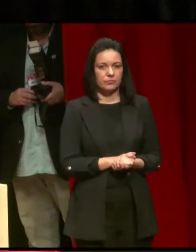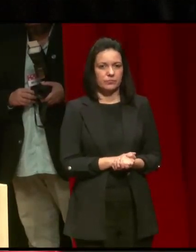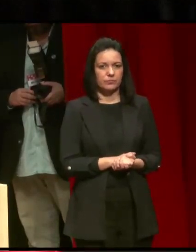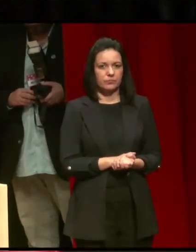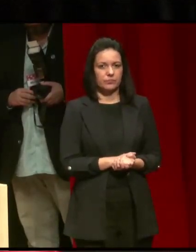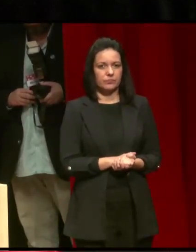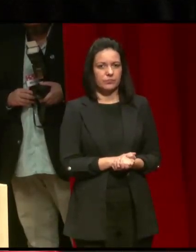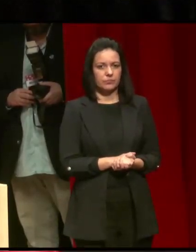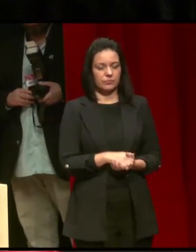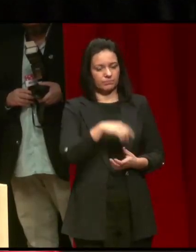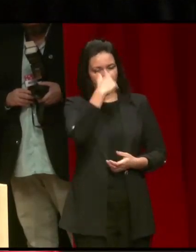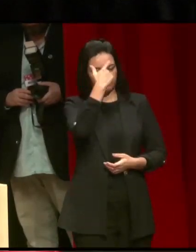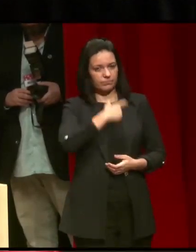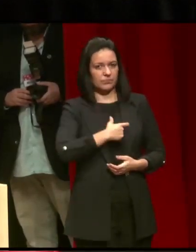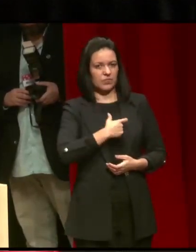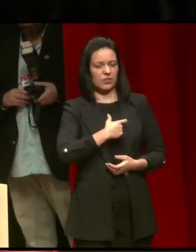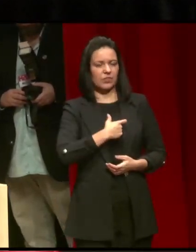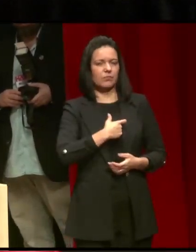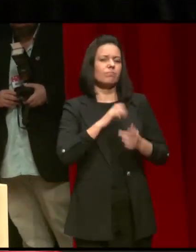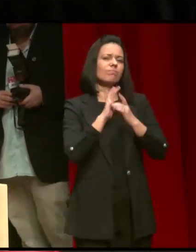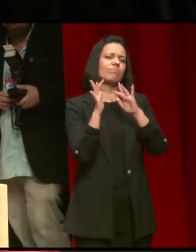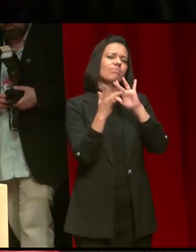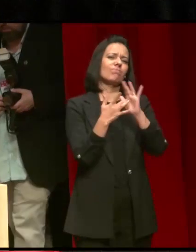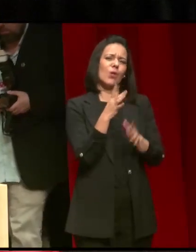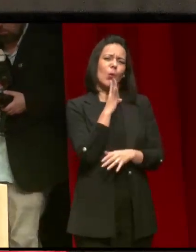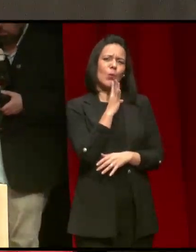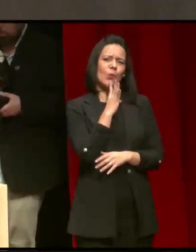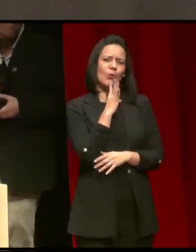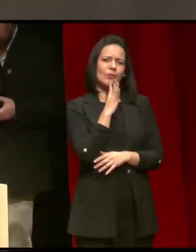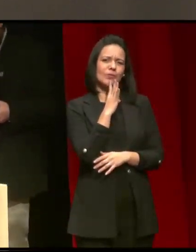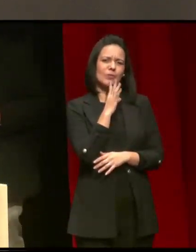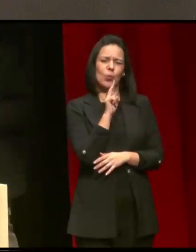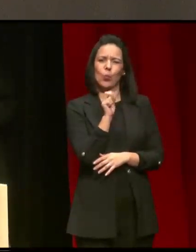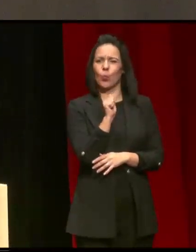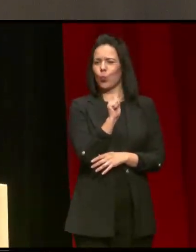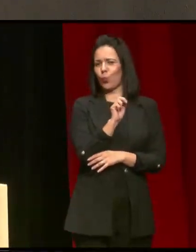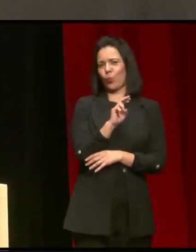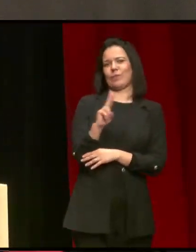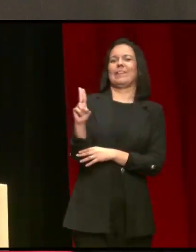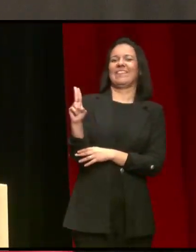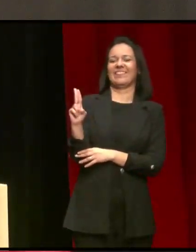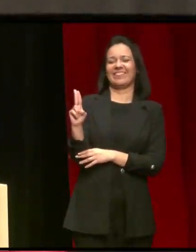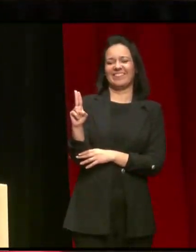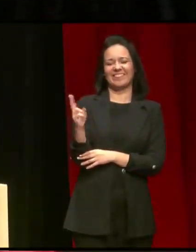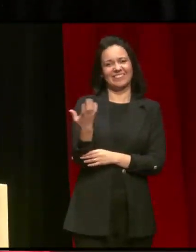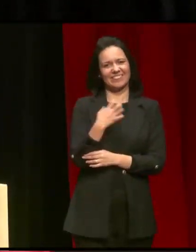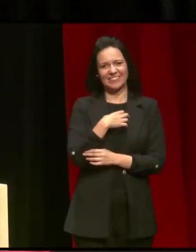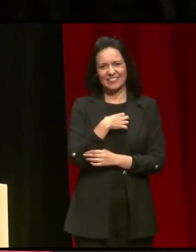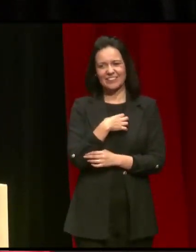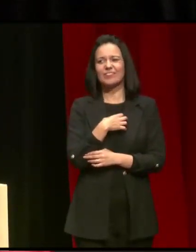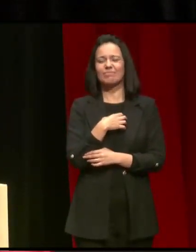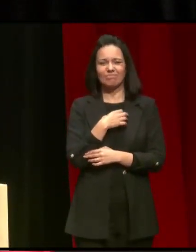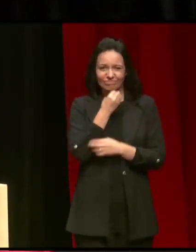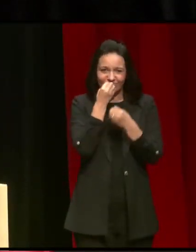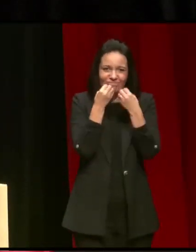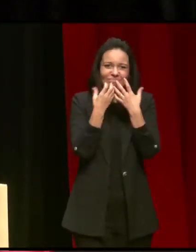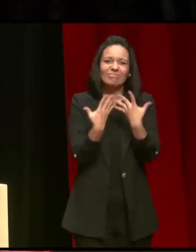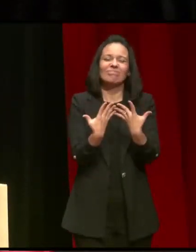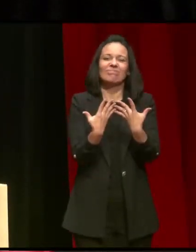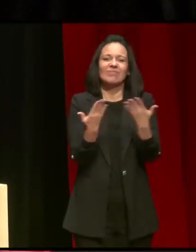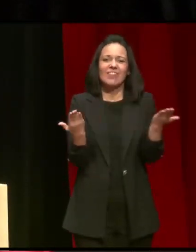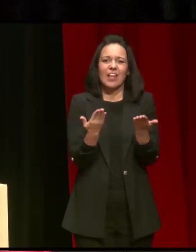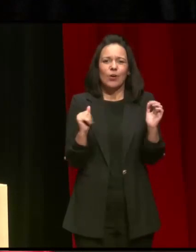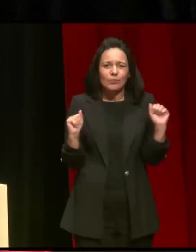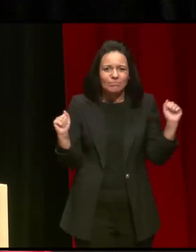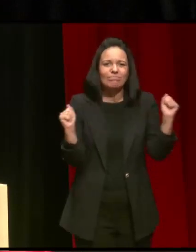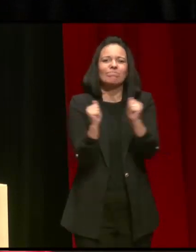E quando eu conheci o Senhor Jesus, eu falei assim, uau, agora sim, Agora eu estou num lugar que eu vou ser aceita de